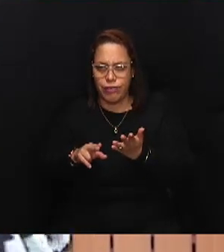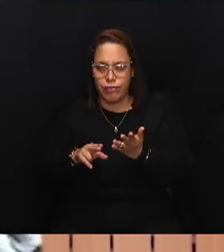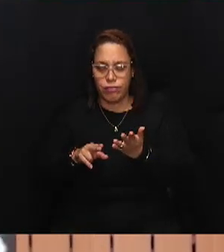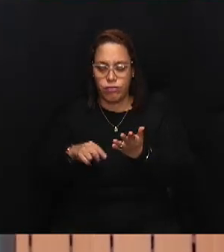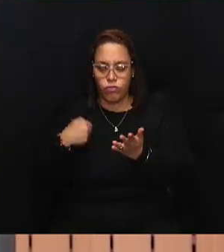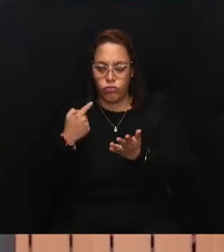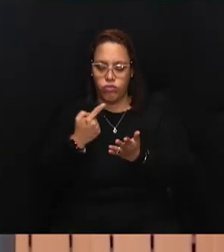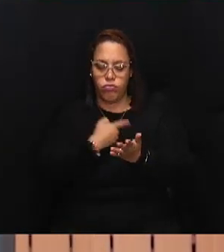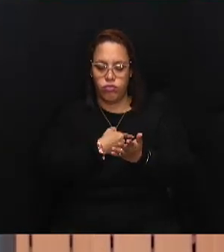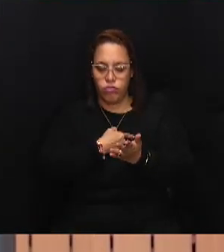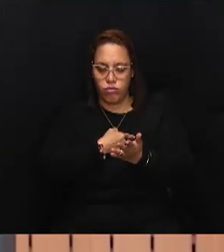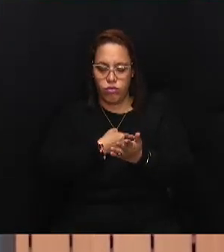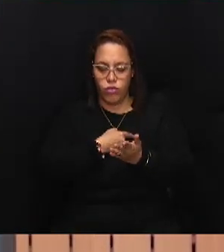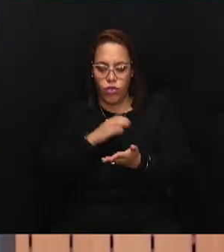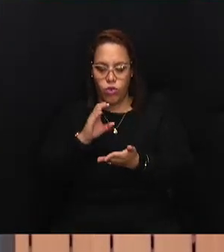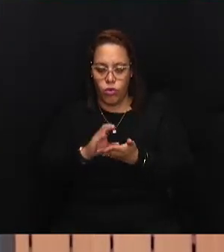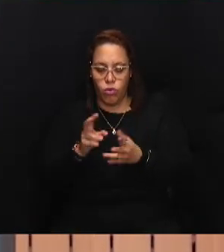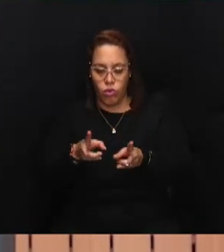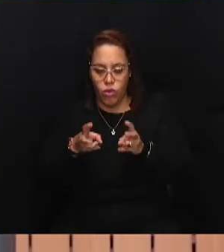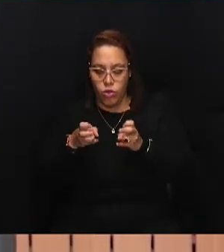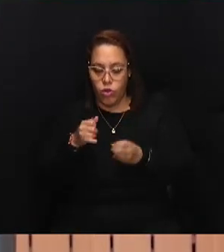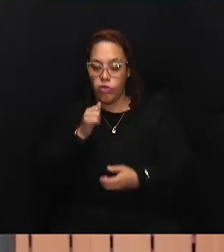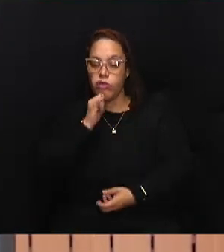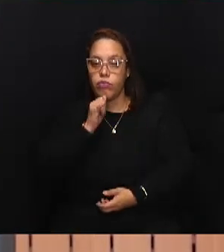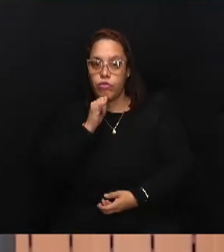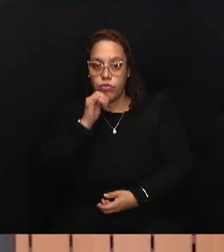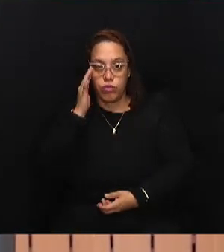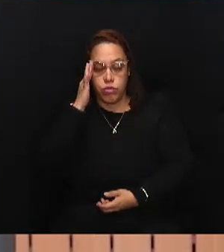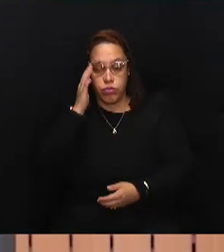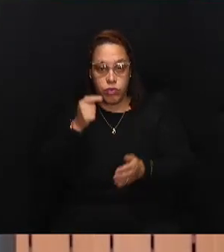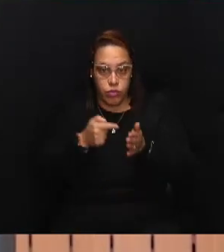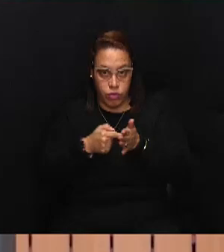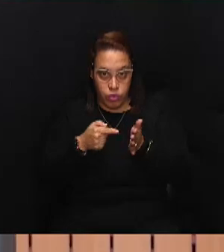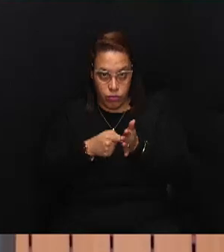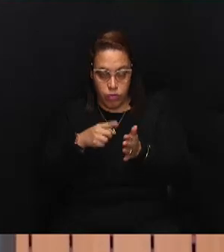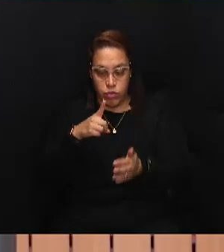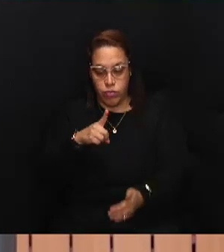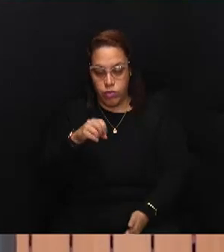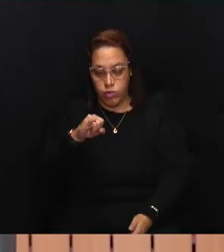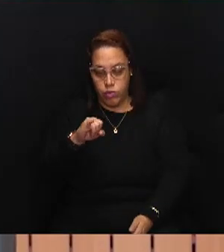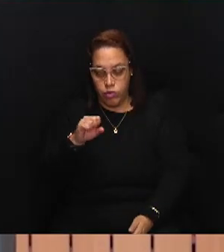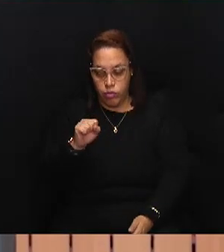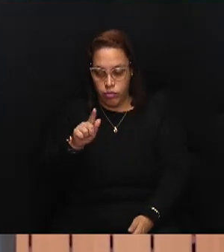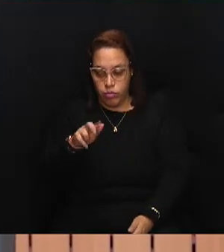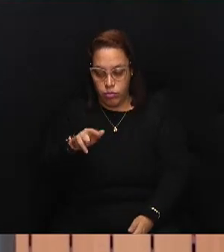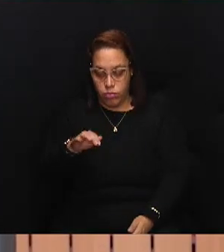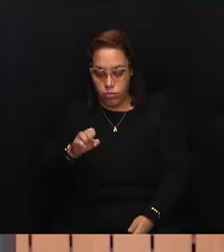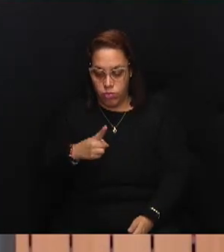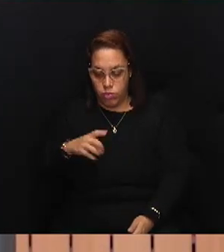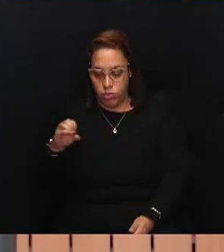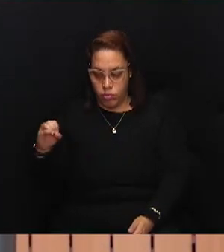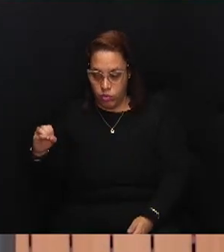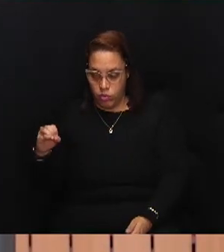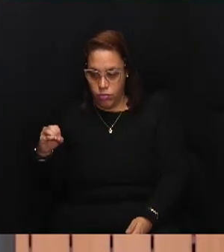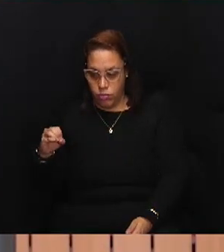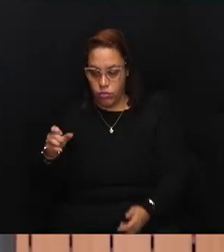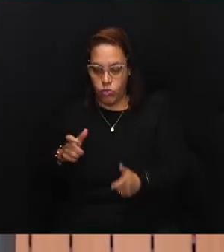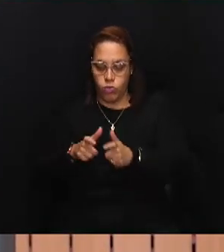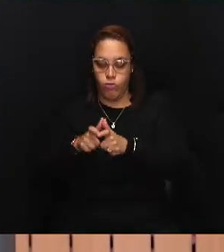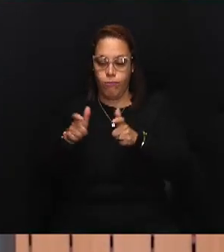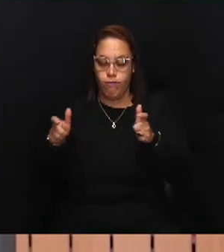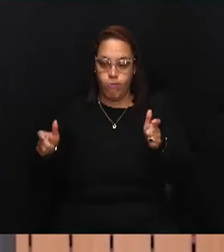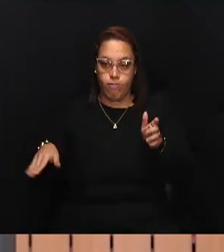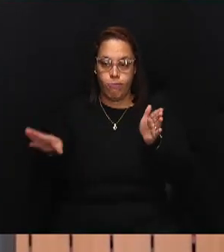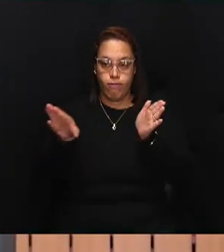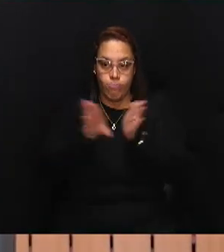Conselho, temos percebido, por exemplo, as denúncias pelo Disque 100, a sua grande maioria